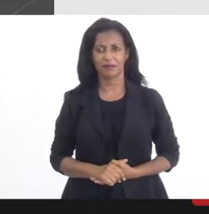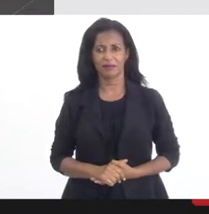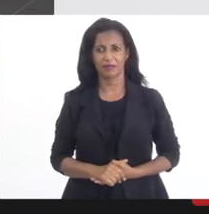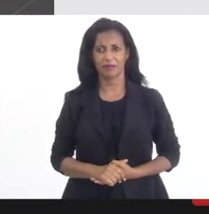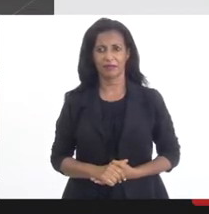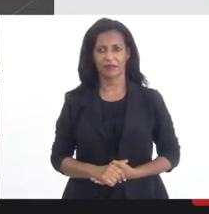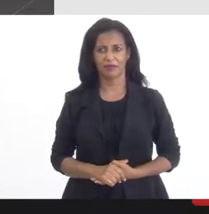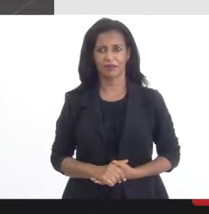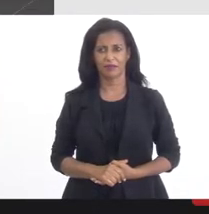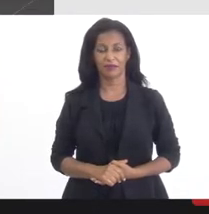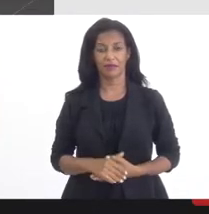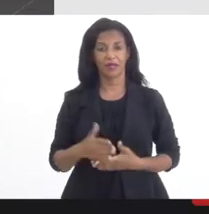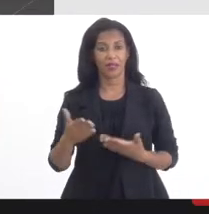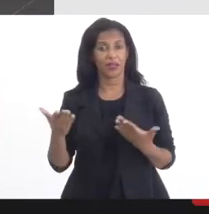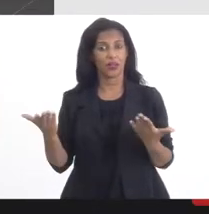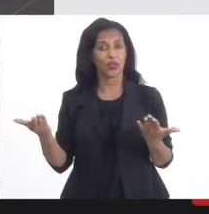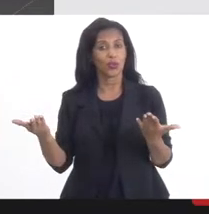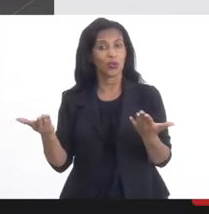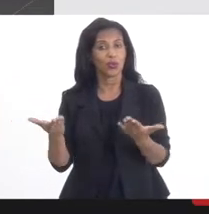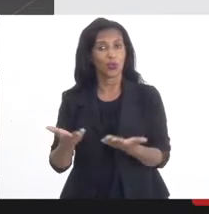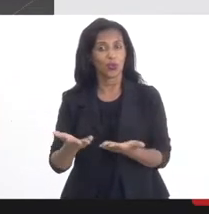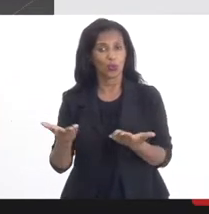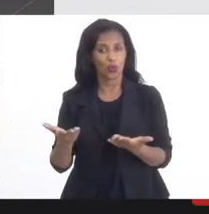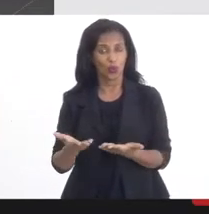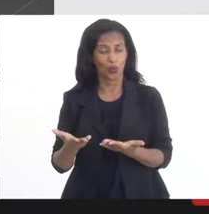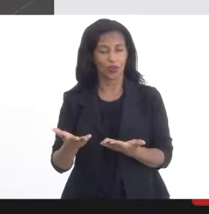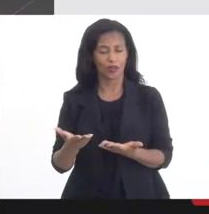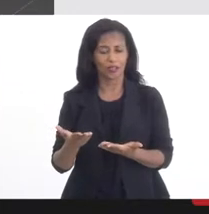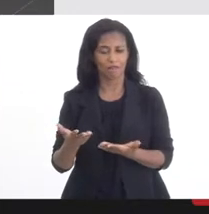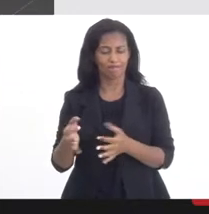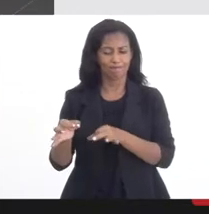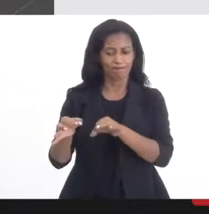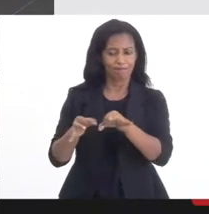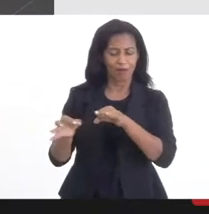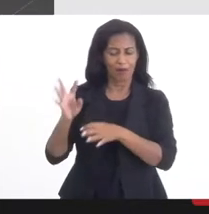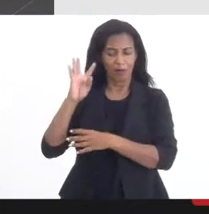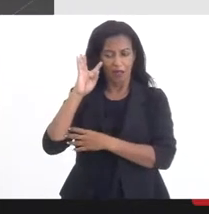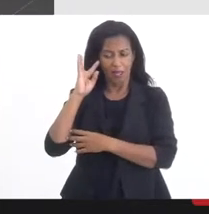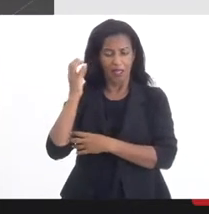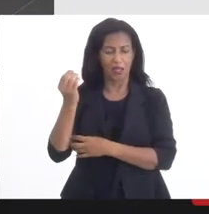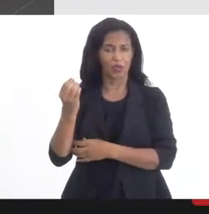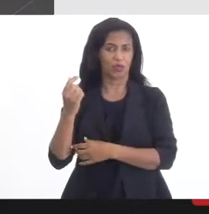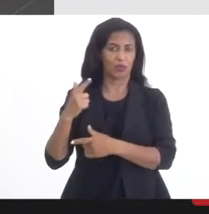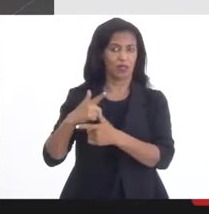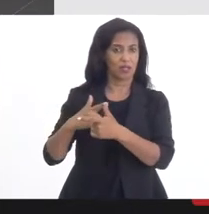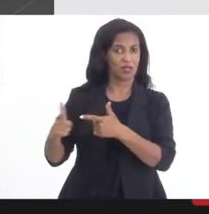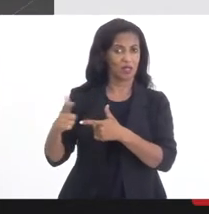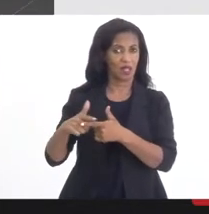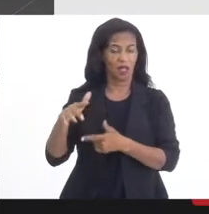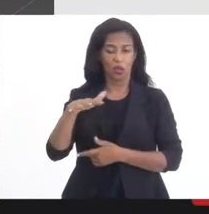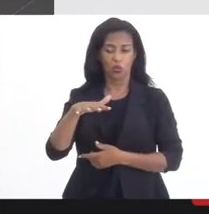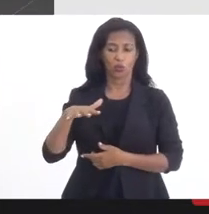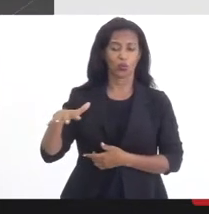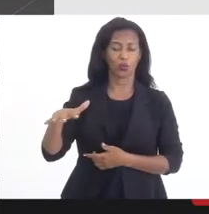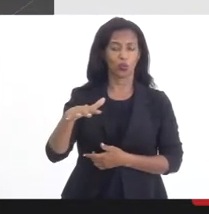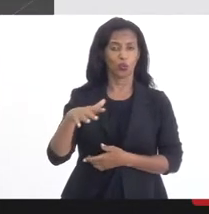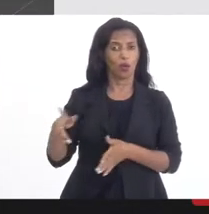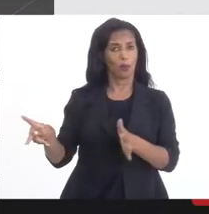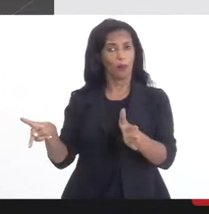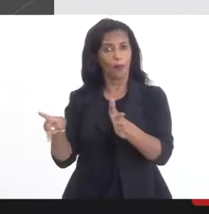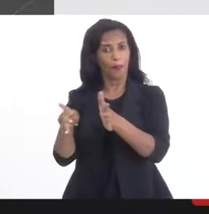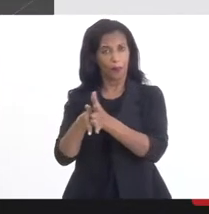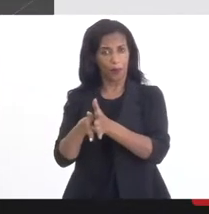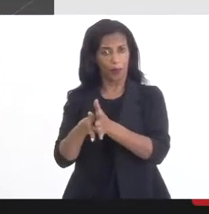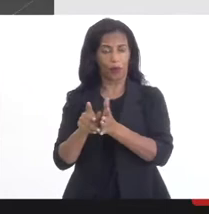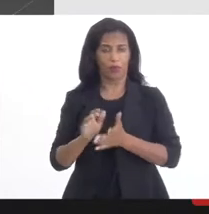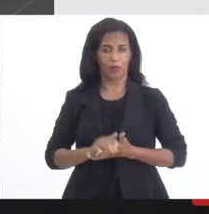E hoje, em termos de solução para resolver essa questão do campus definitivo da UESO,